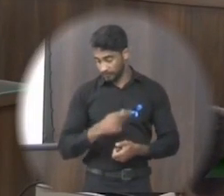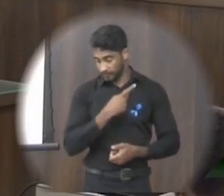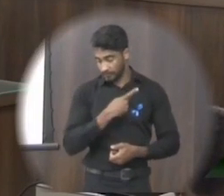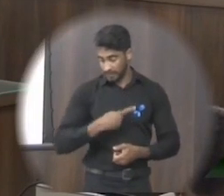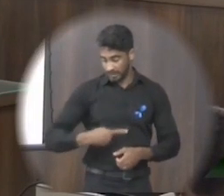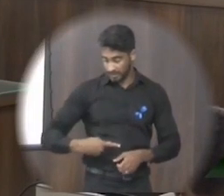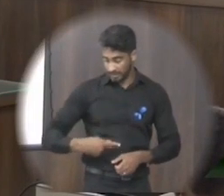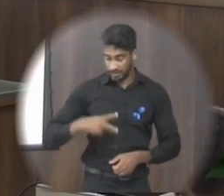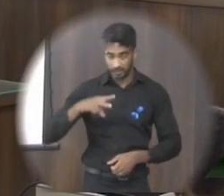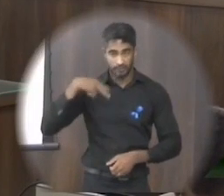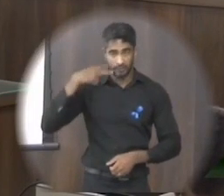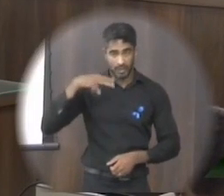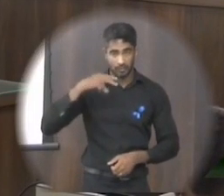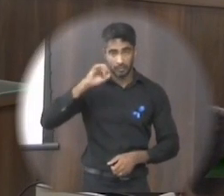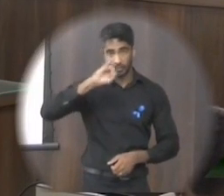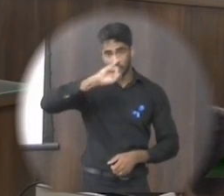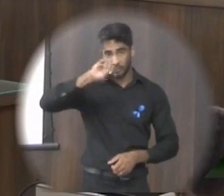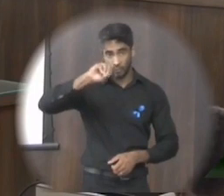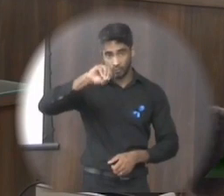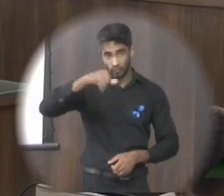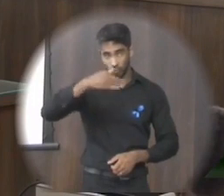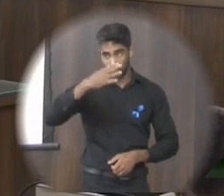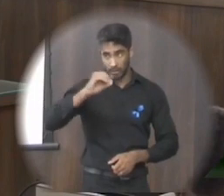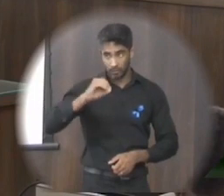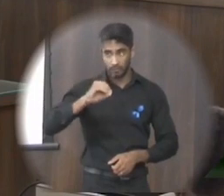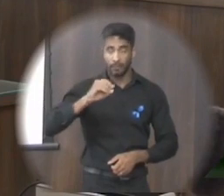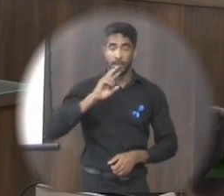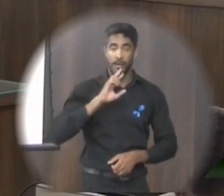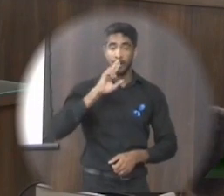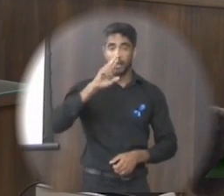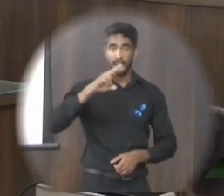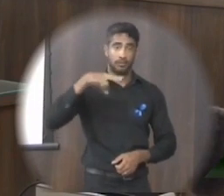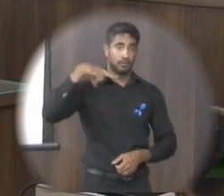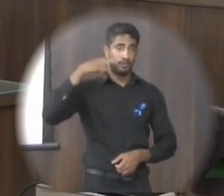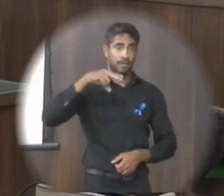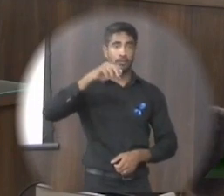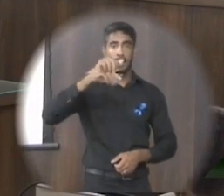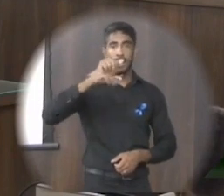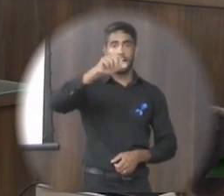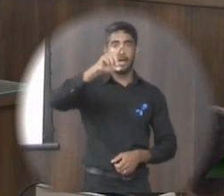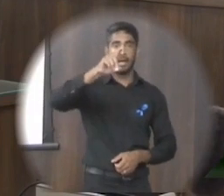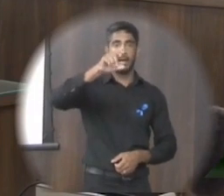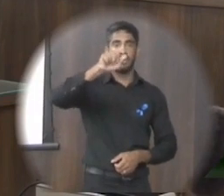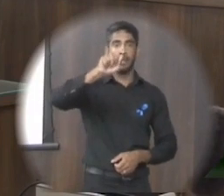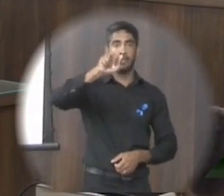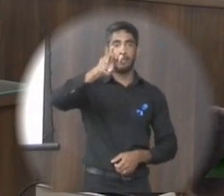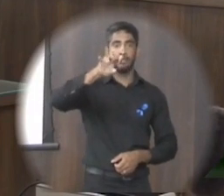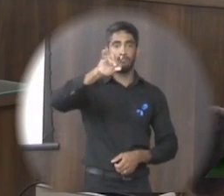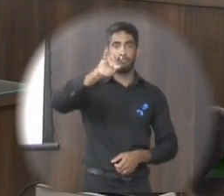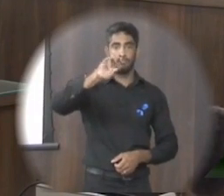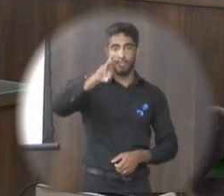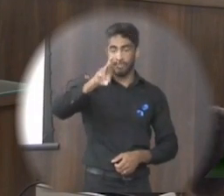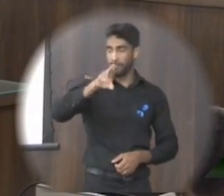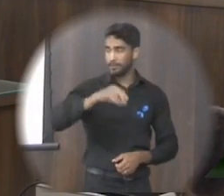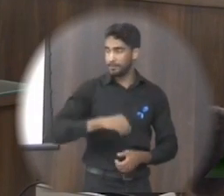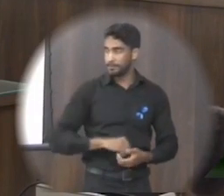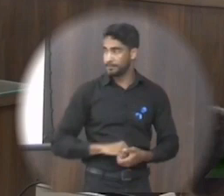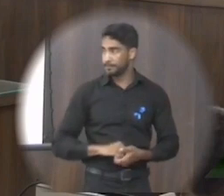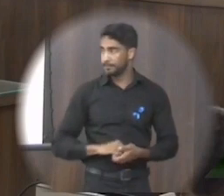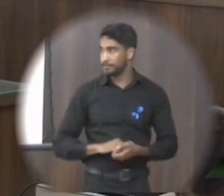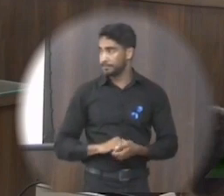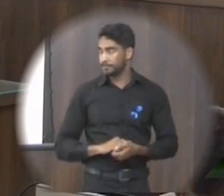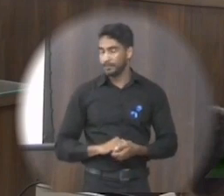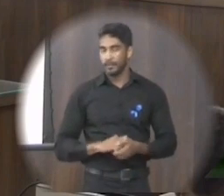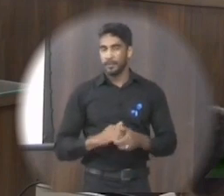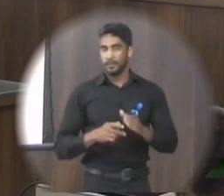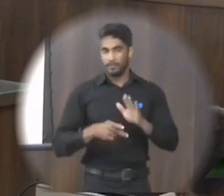Presidente é o vereador João Pereira da Silva. Relator é o vereador Adauri Soares Cordeiro.